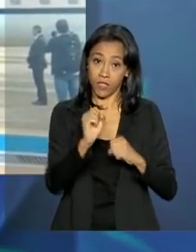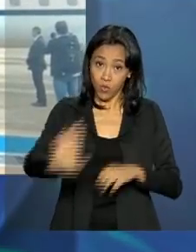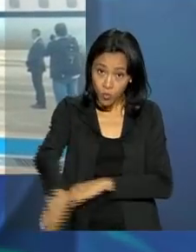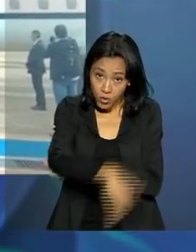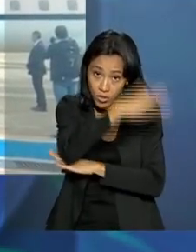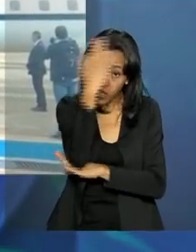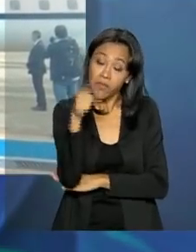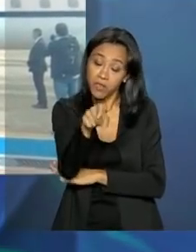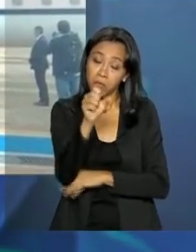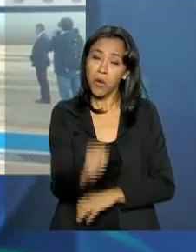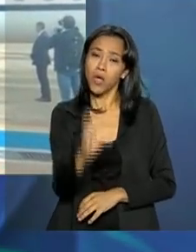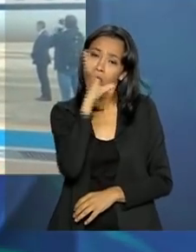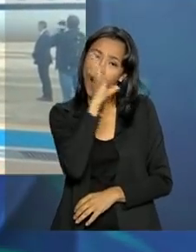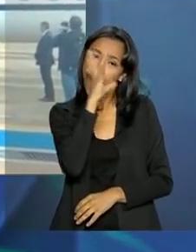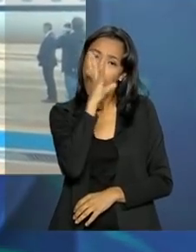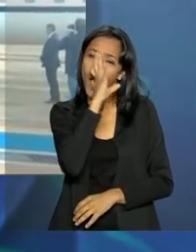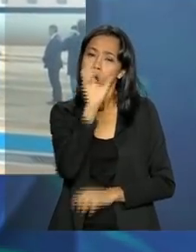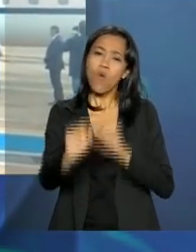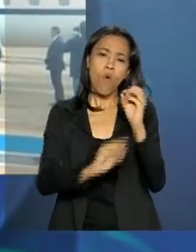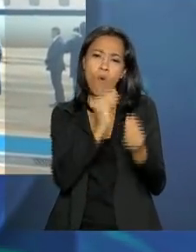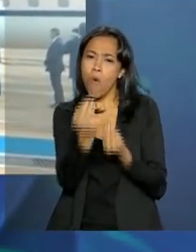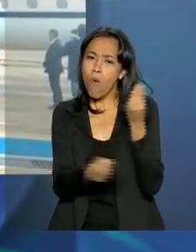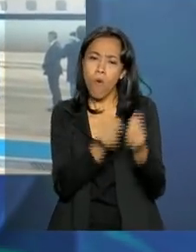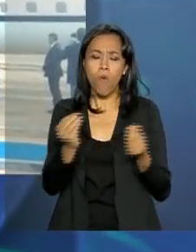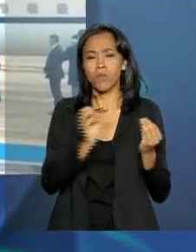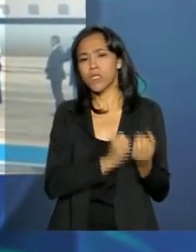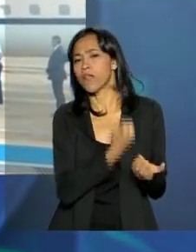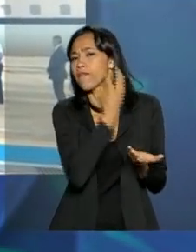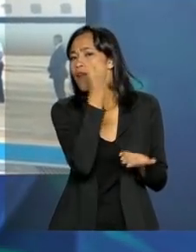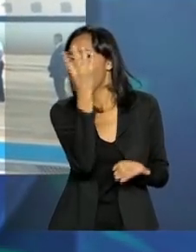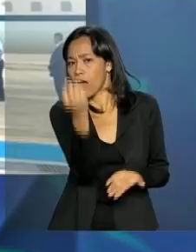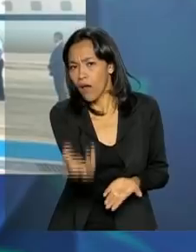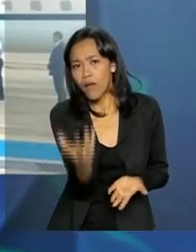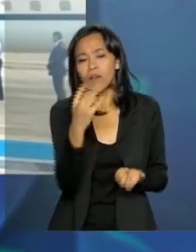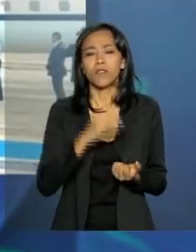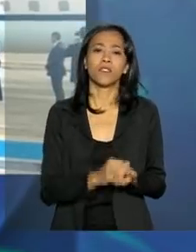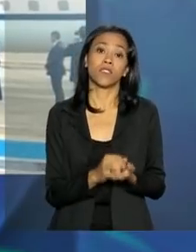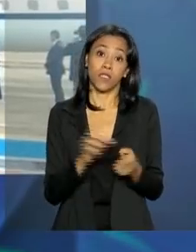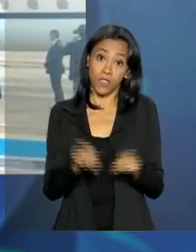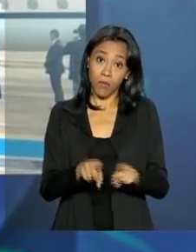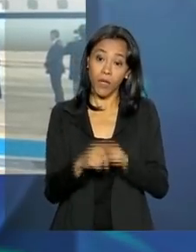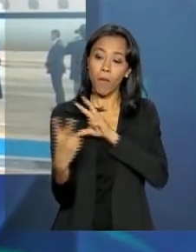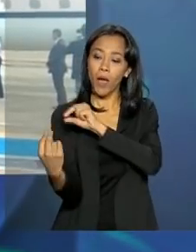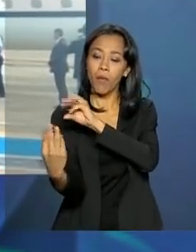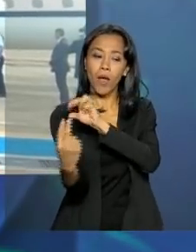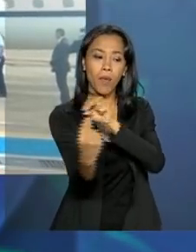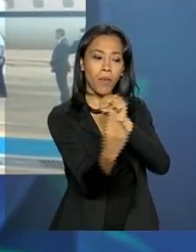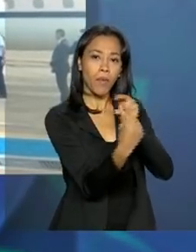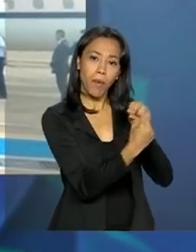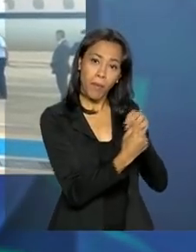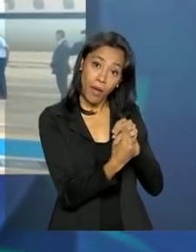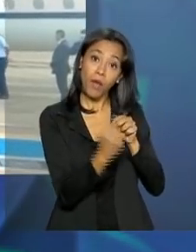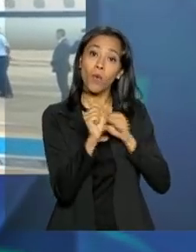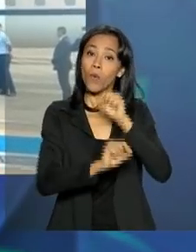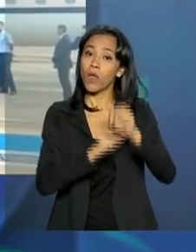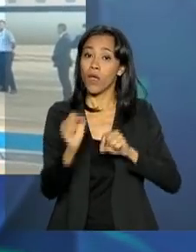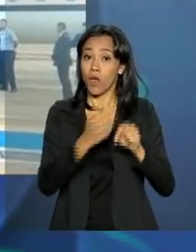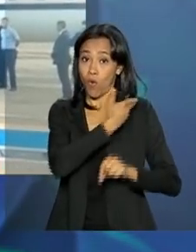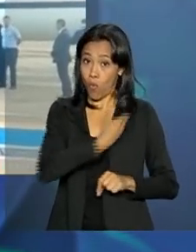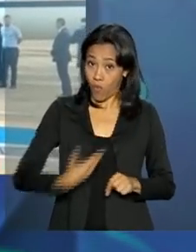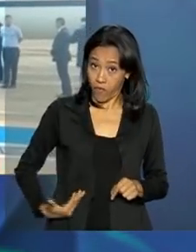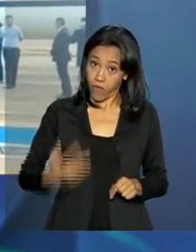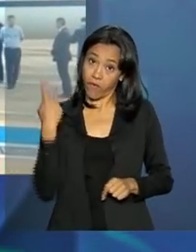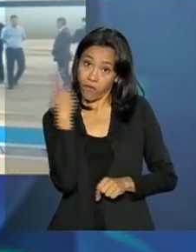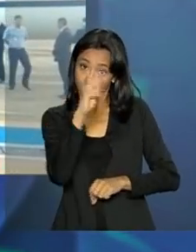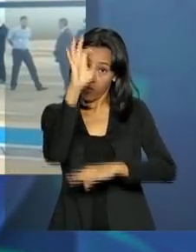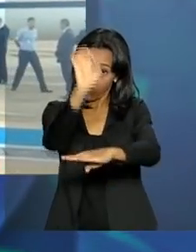pode acompanhar conosco um pouco de como tem sido essa viagem e como que tem sido o diálogo também com o governo de Roraima sobre